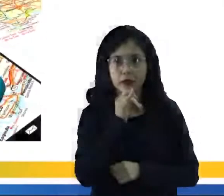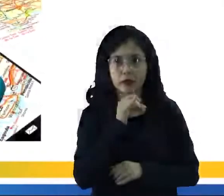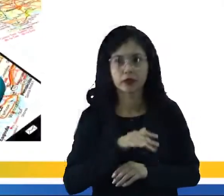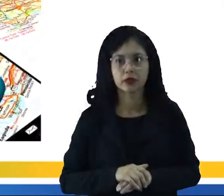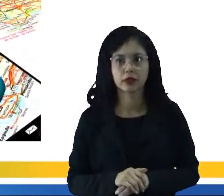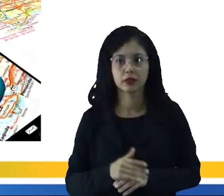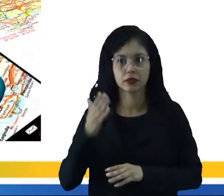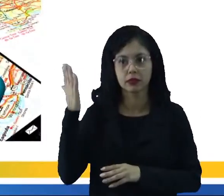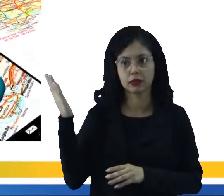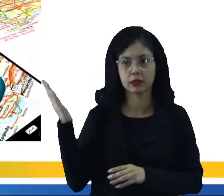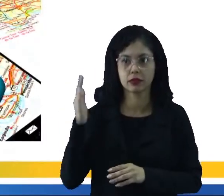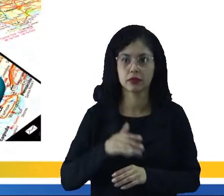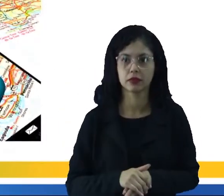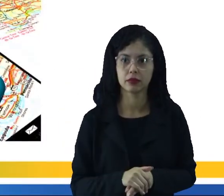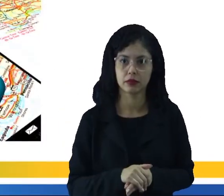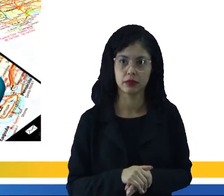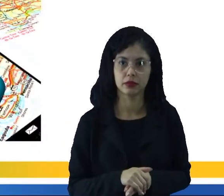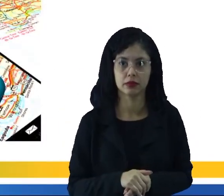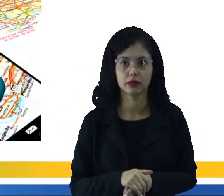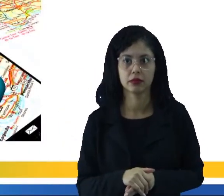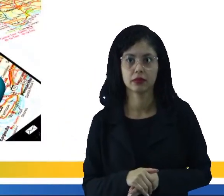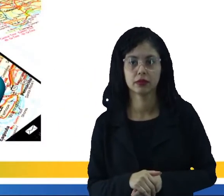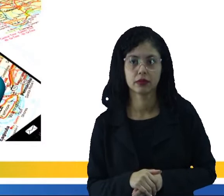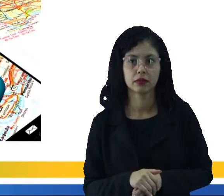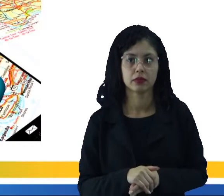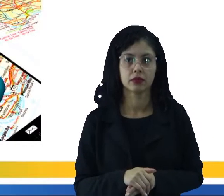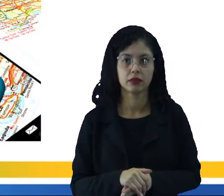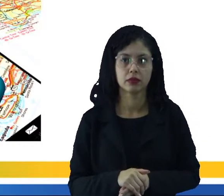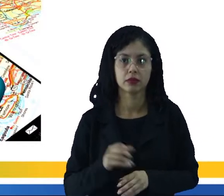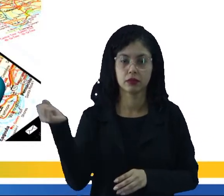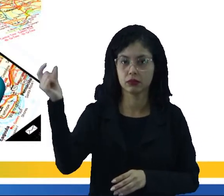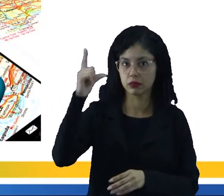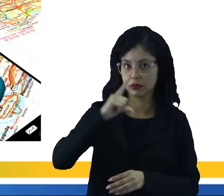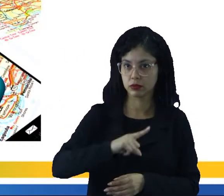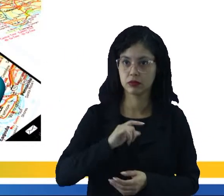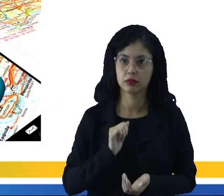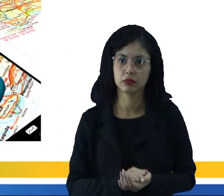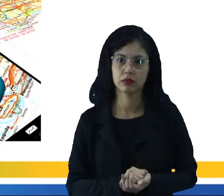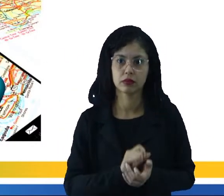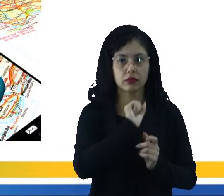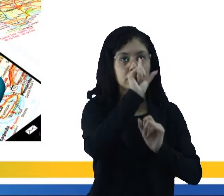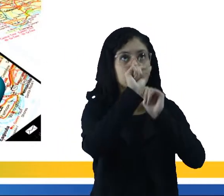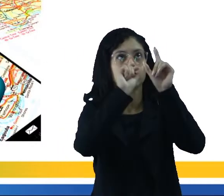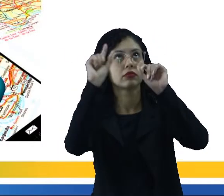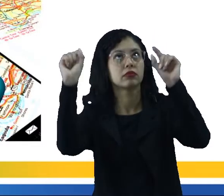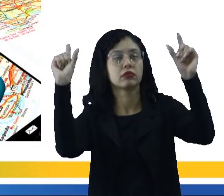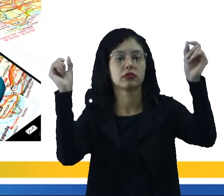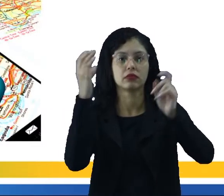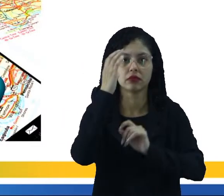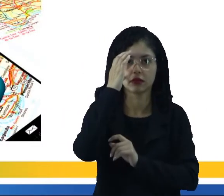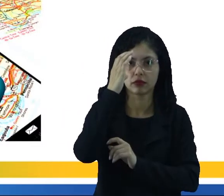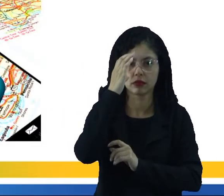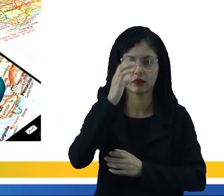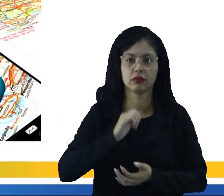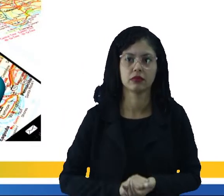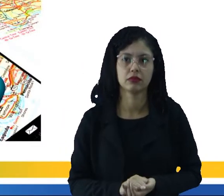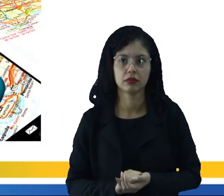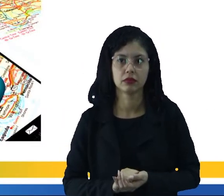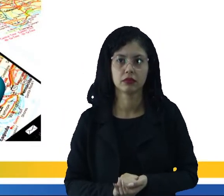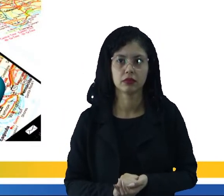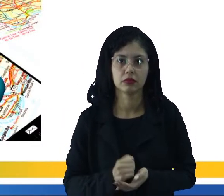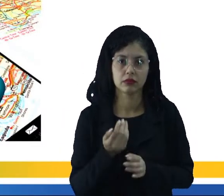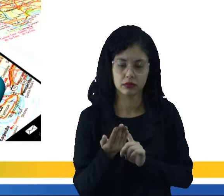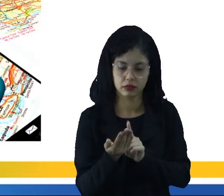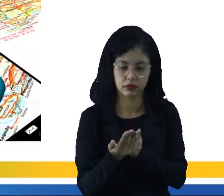exemplo, mostra aí, o caso do Sol, a constelação do Cruzeiro do Sul, a